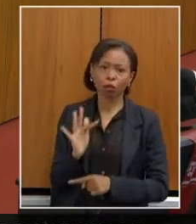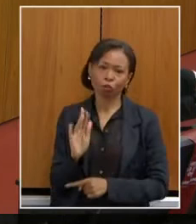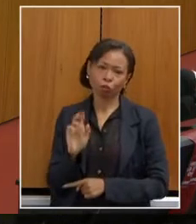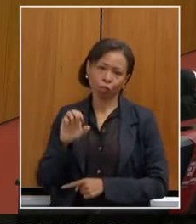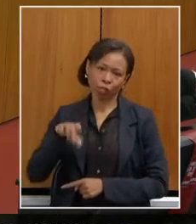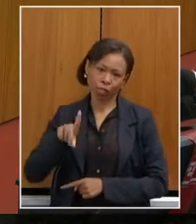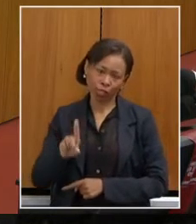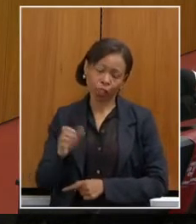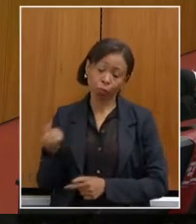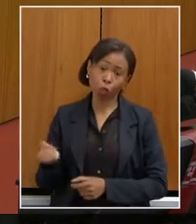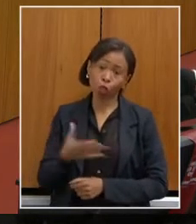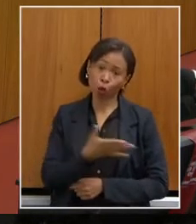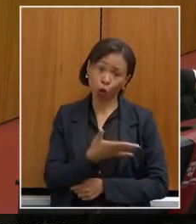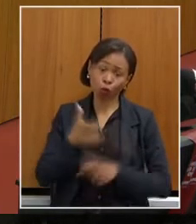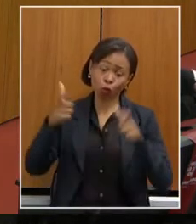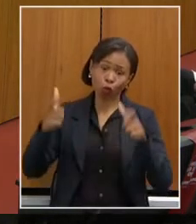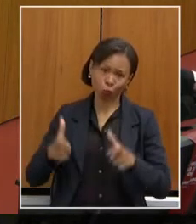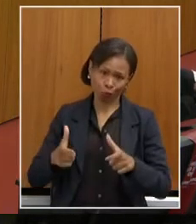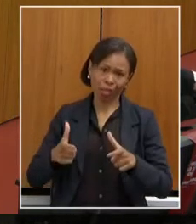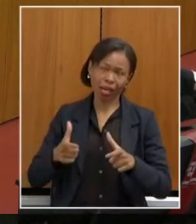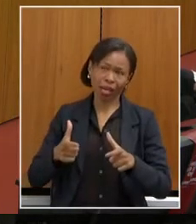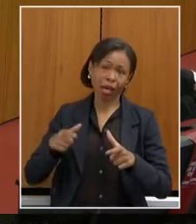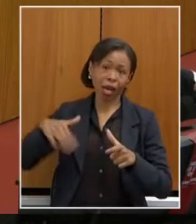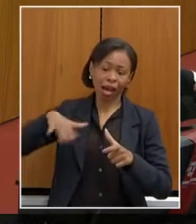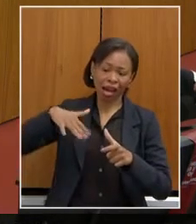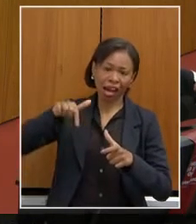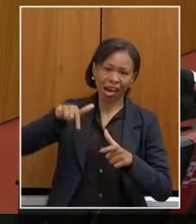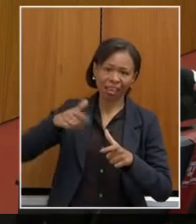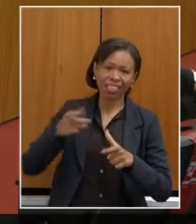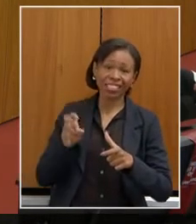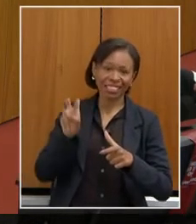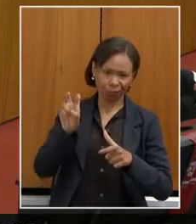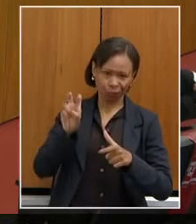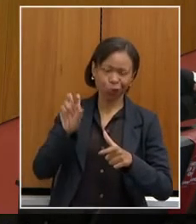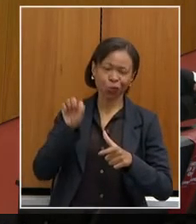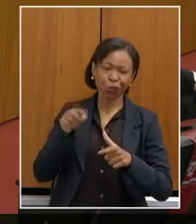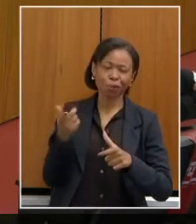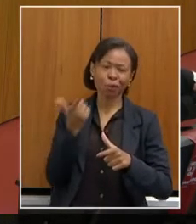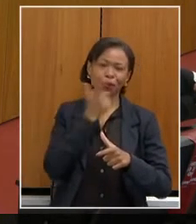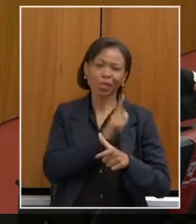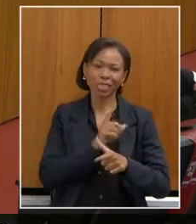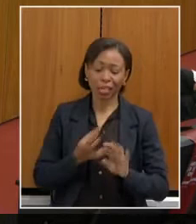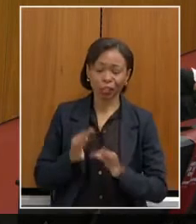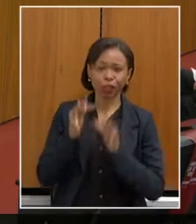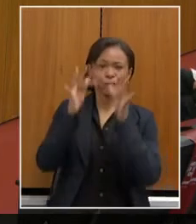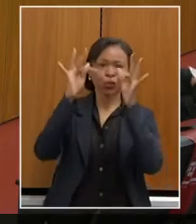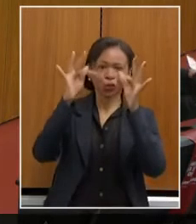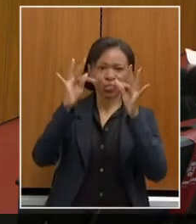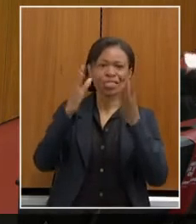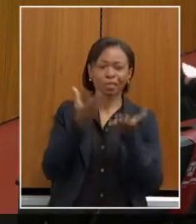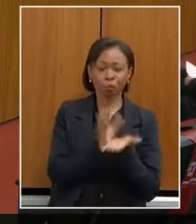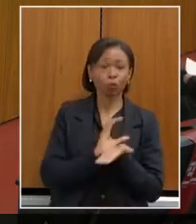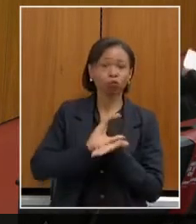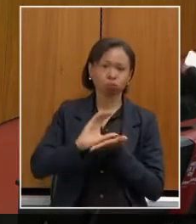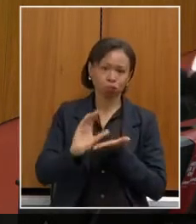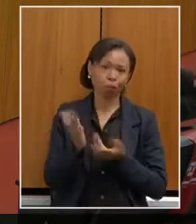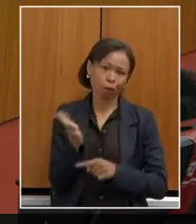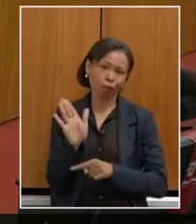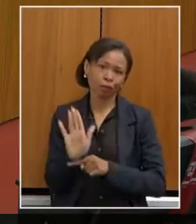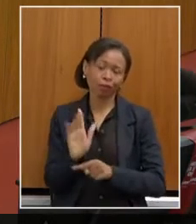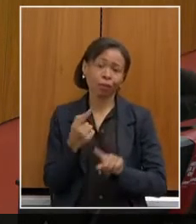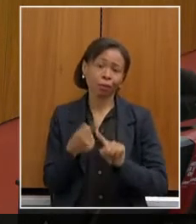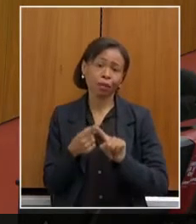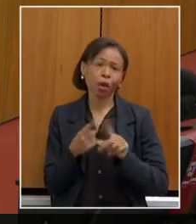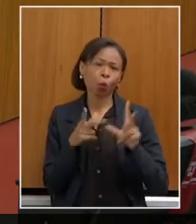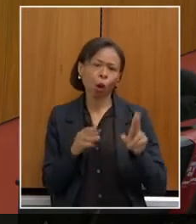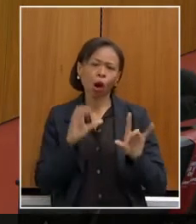unidade da FUNED, a unidade 5, e a gente consiga, então, com essa transferência de tecnologia, ser independentes, muito parecido com o que é